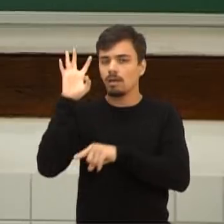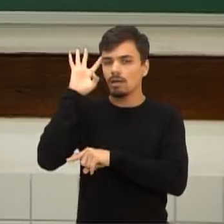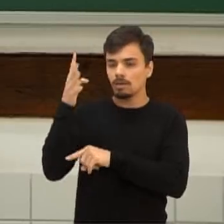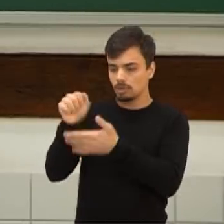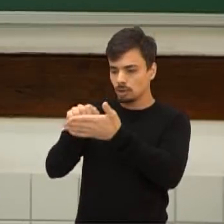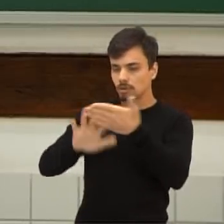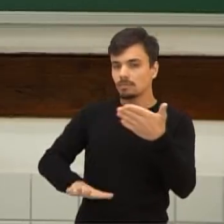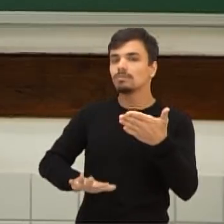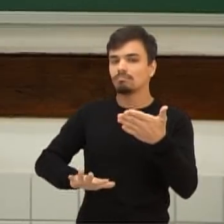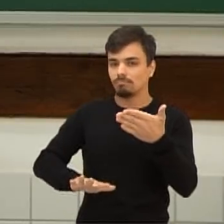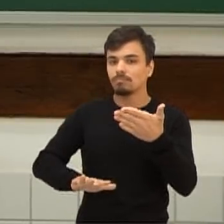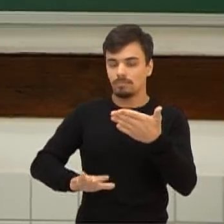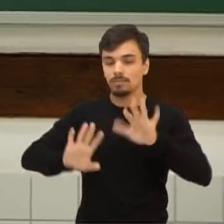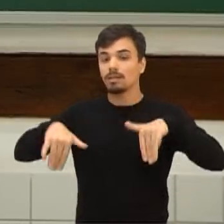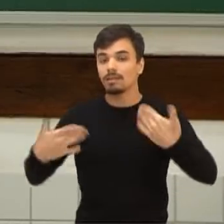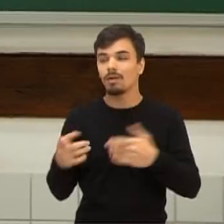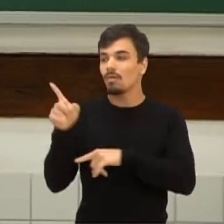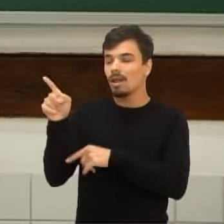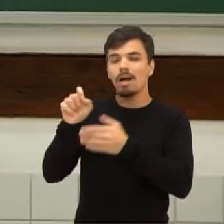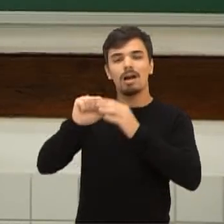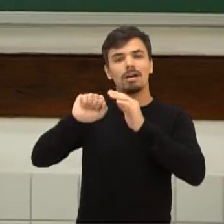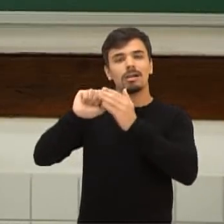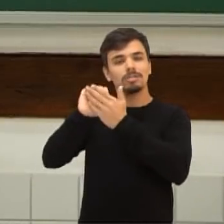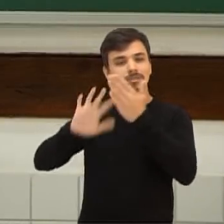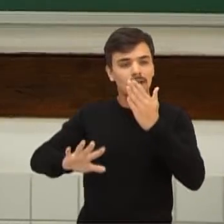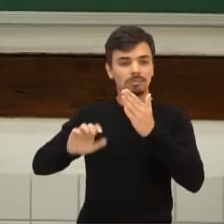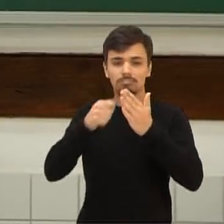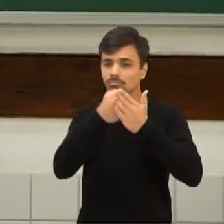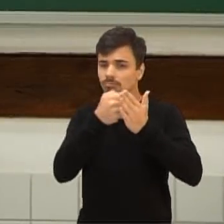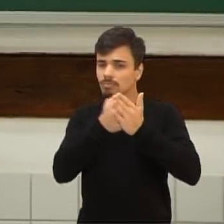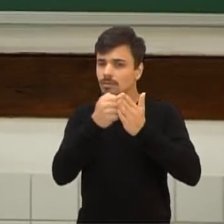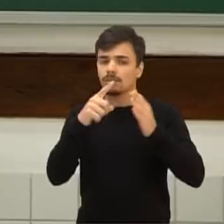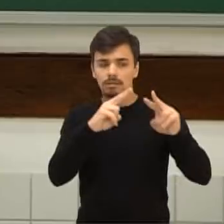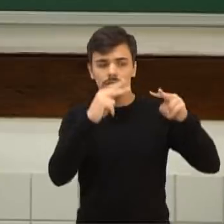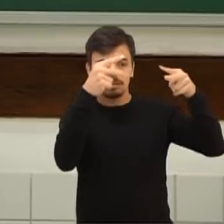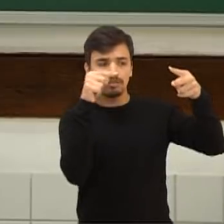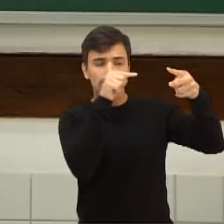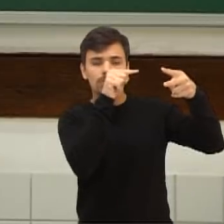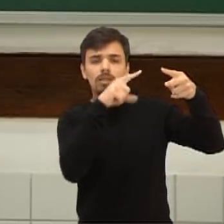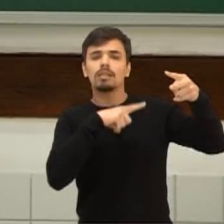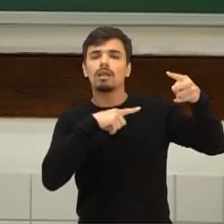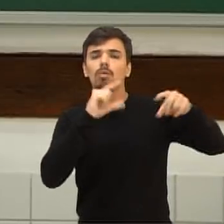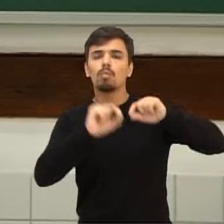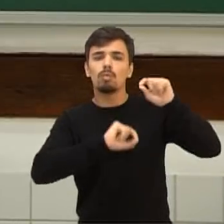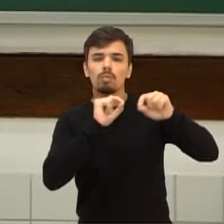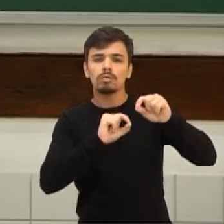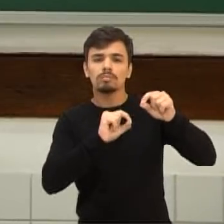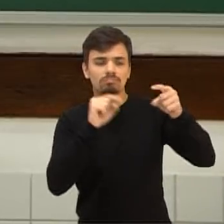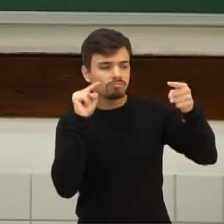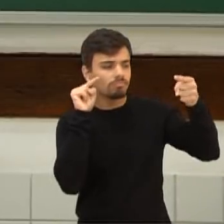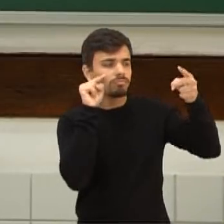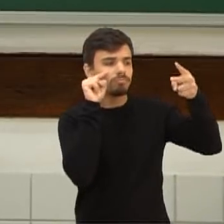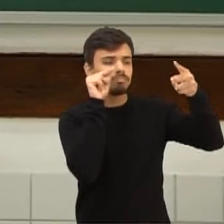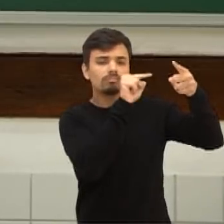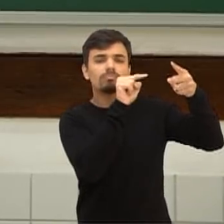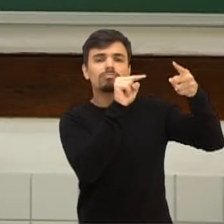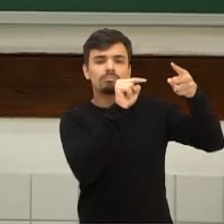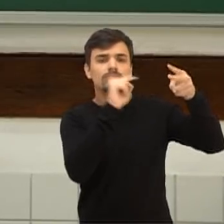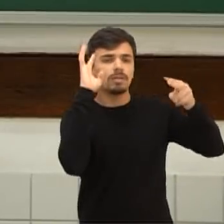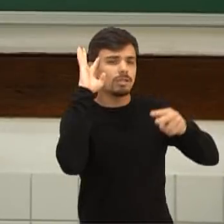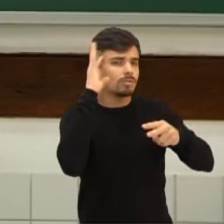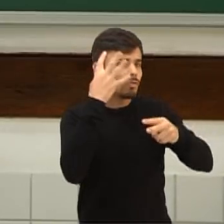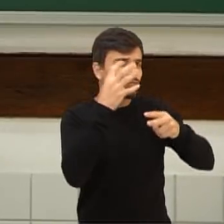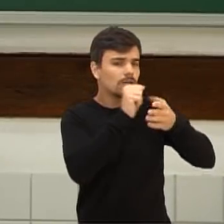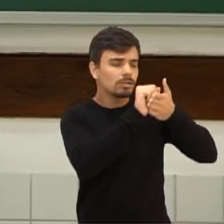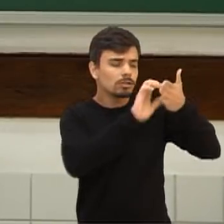as atividades. Então, lá na atividade obrigatória, lá no link da atividade obrigatória, quando vocês clicarem e